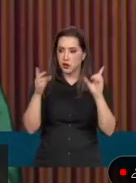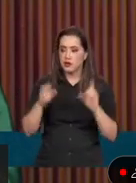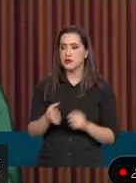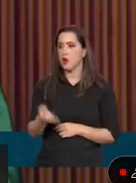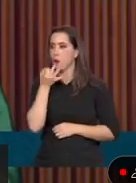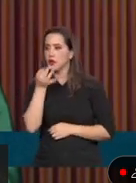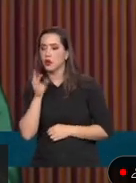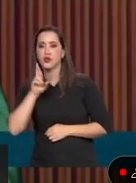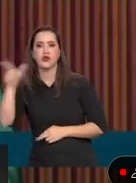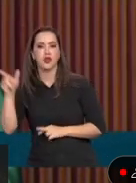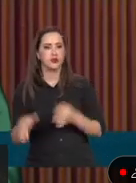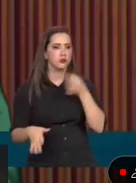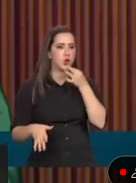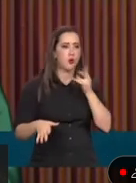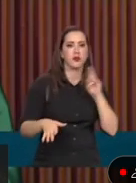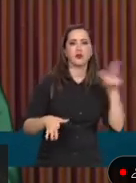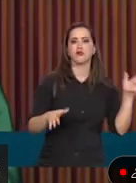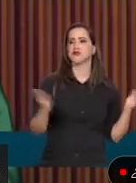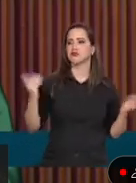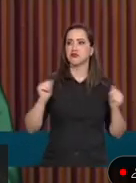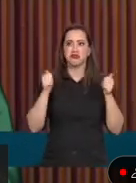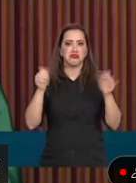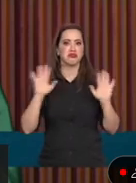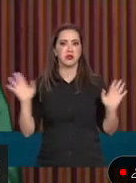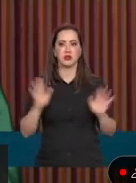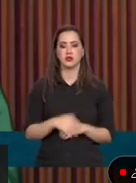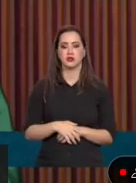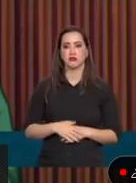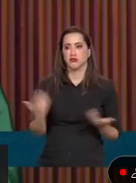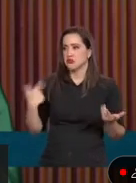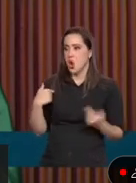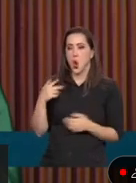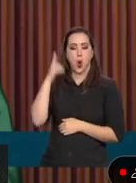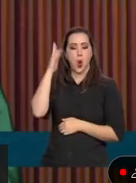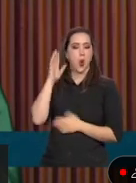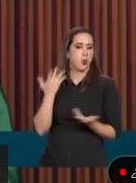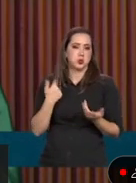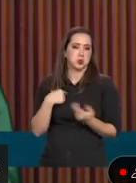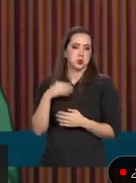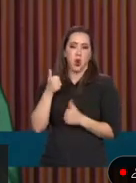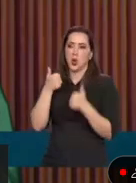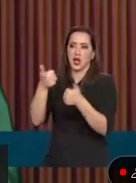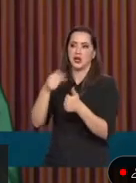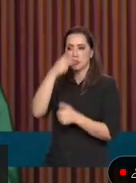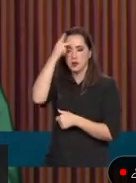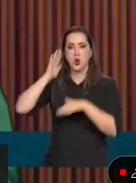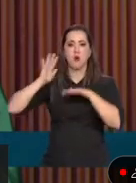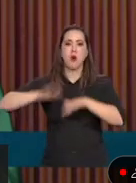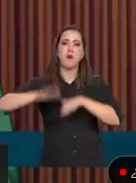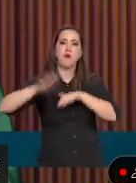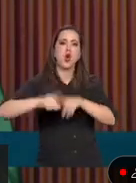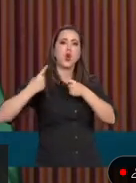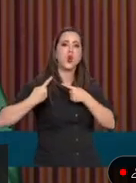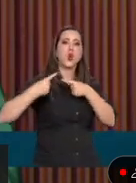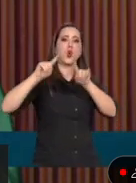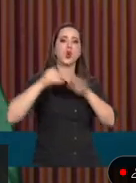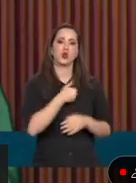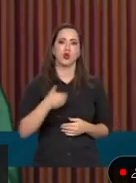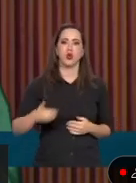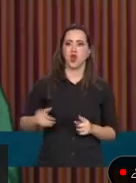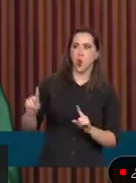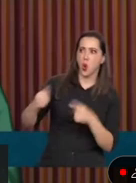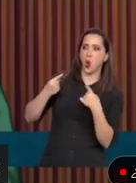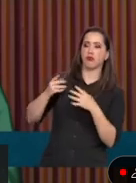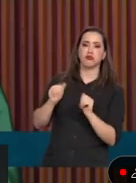diversidade. Jamais eu me importaria com alguém fazendo uma passeata contra o governo. Quantas vezes eu tive aqui, Eduardo